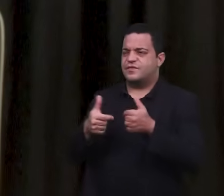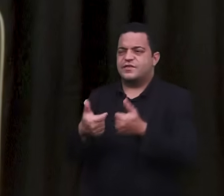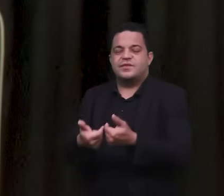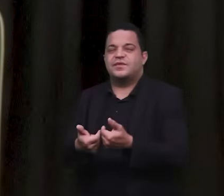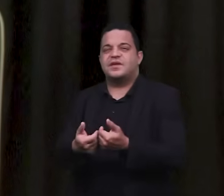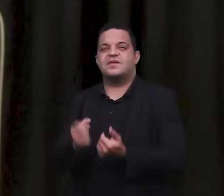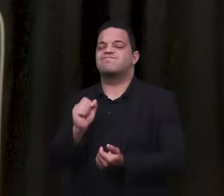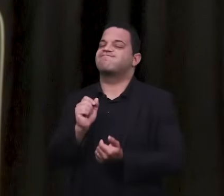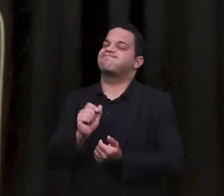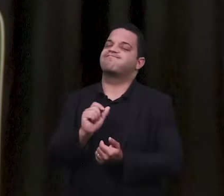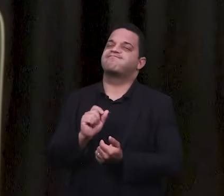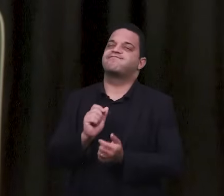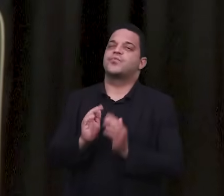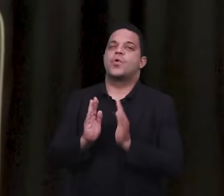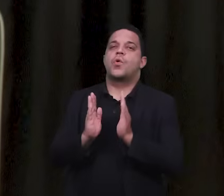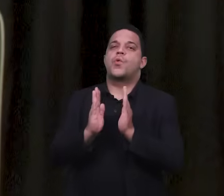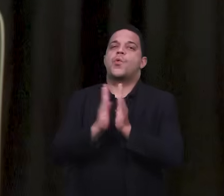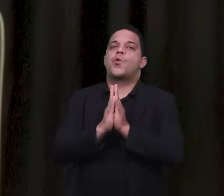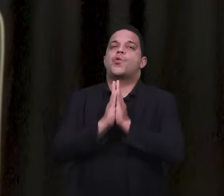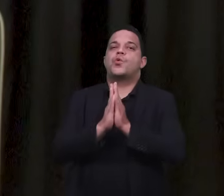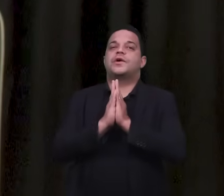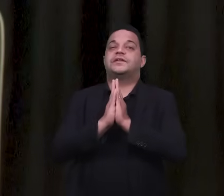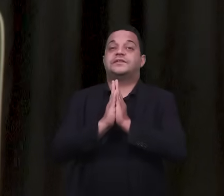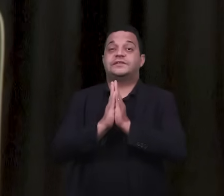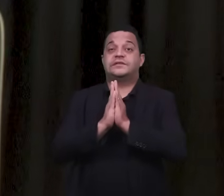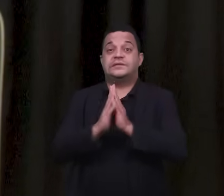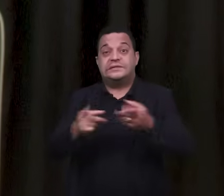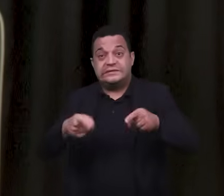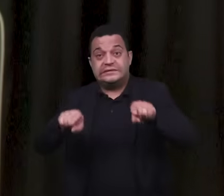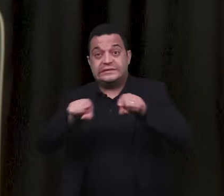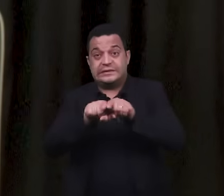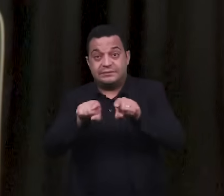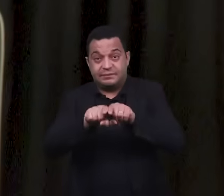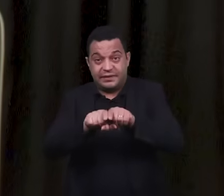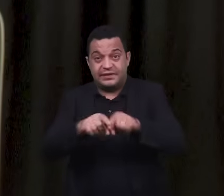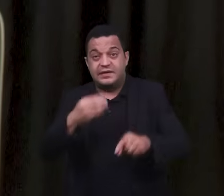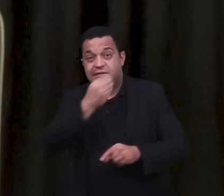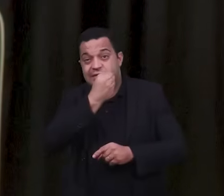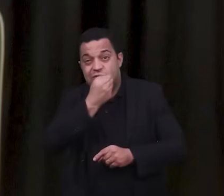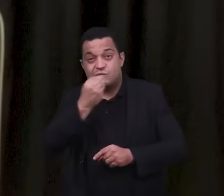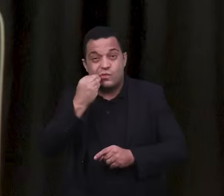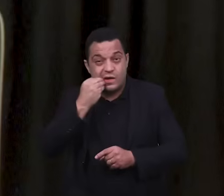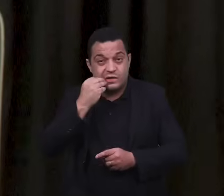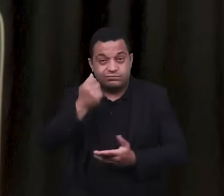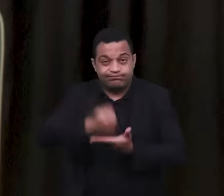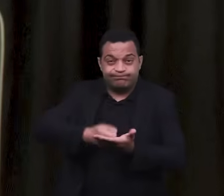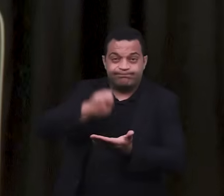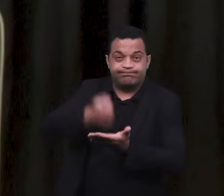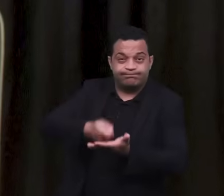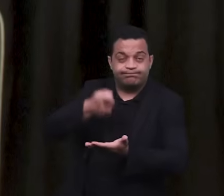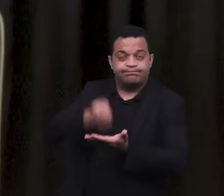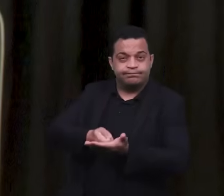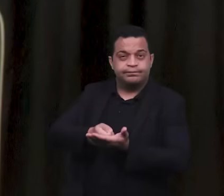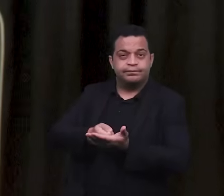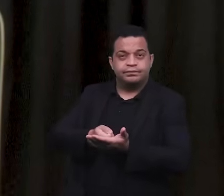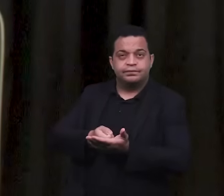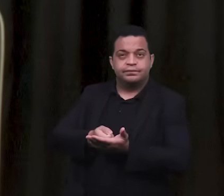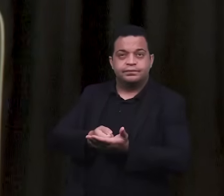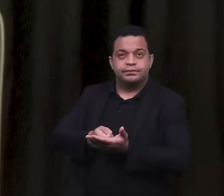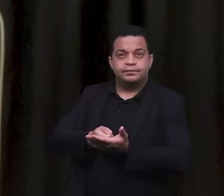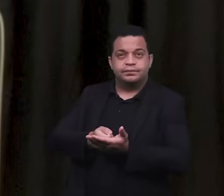Luiz Fernando? Eles estavam em oração, entendeu? Eles haviam orado e jejuado.